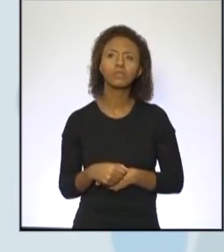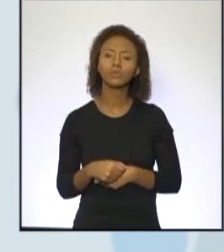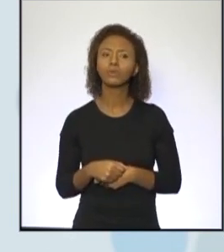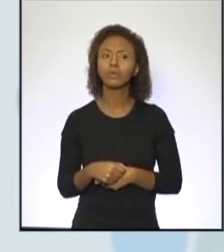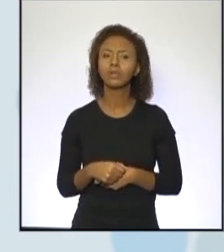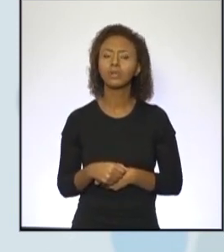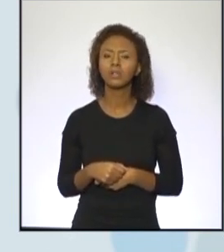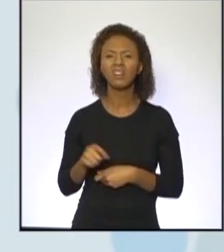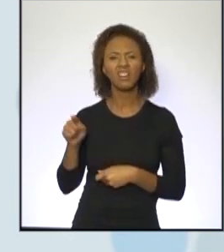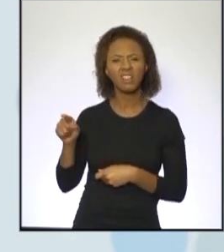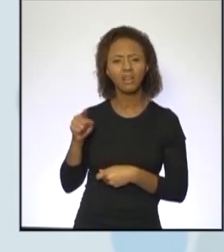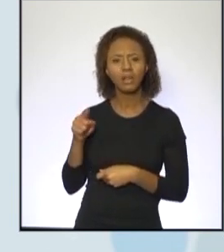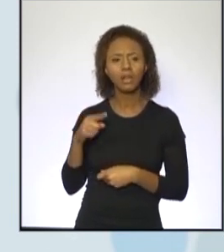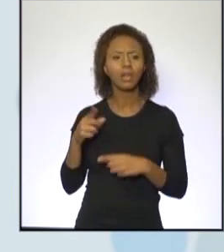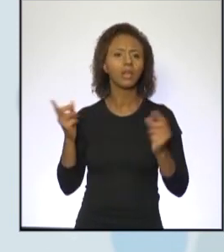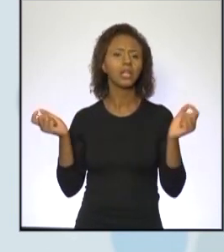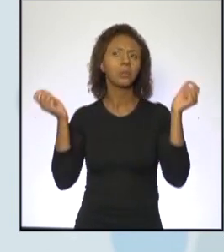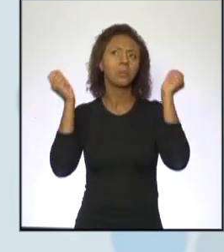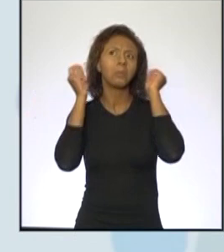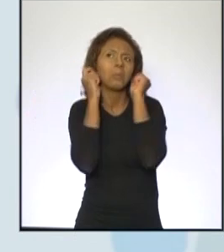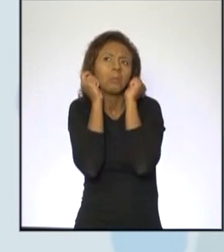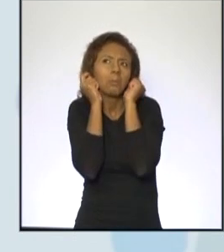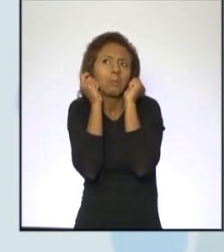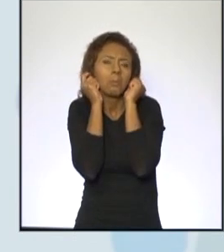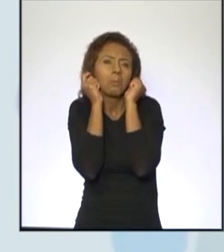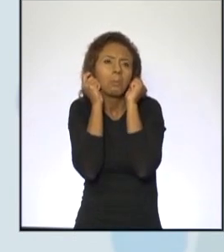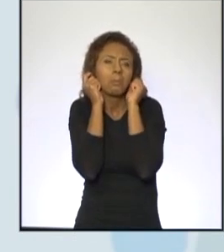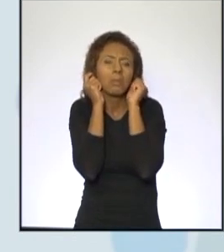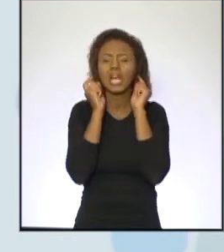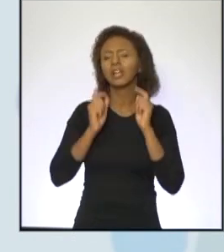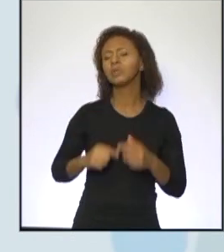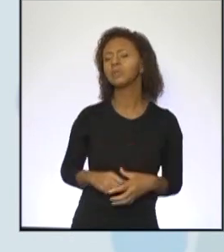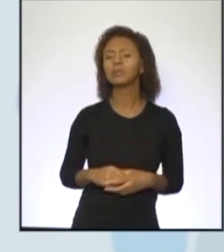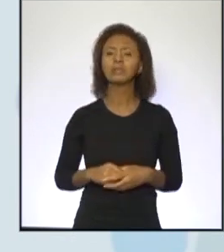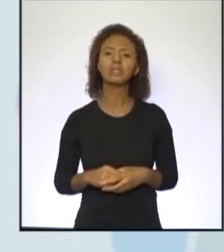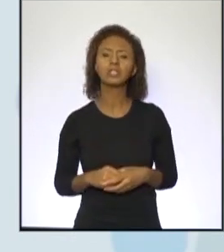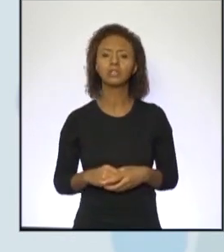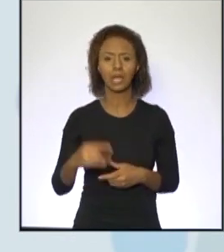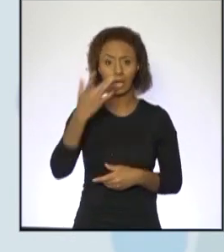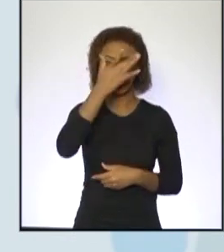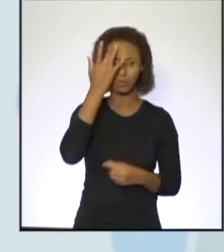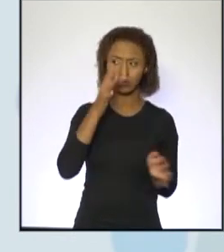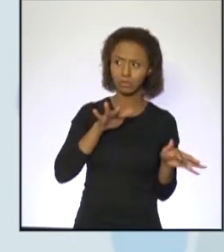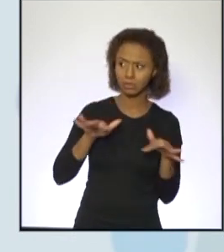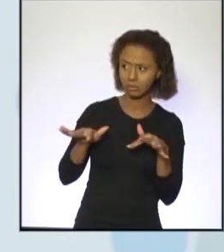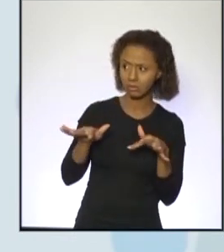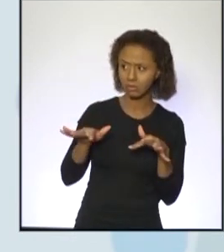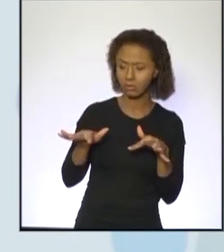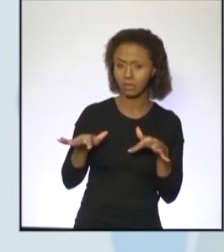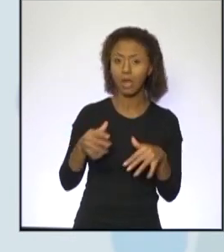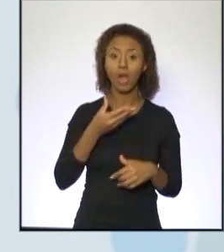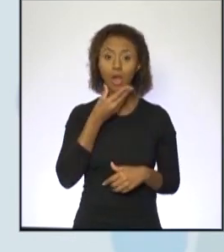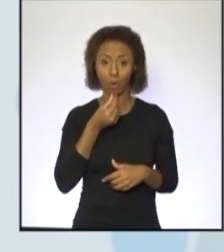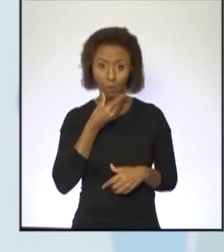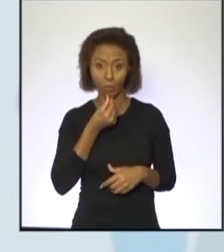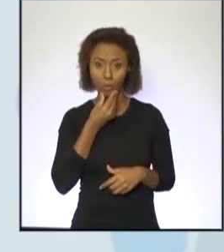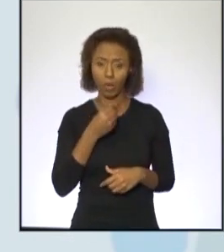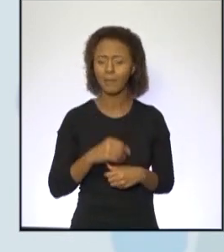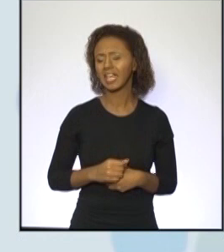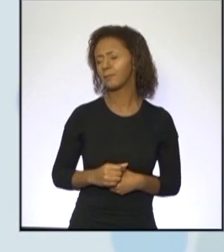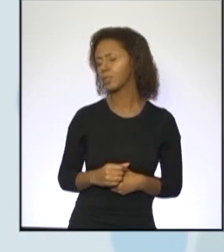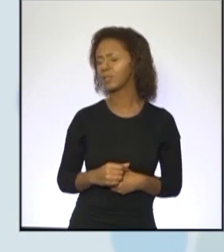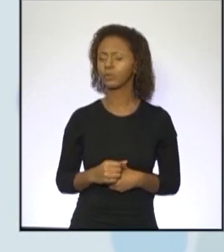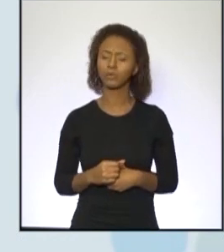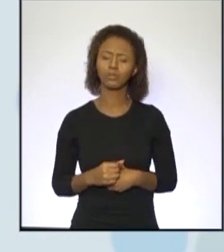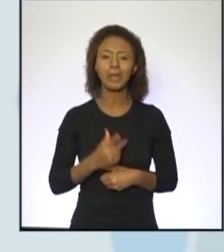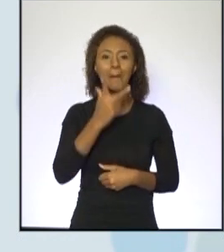Ele não parecia se preocupar com o incômodo dos outros. Gesticulava, dançava com a cabeça, fechado